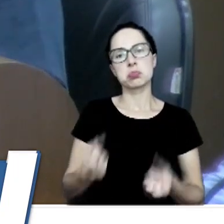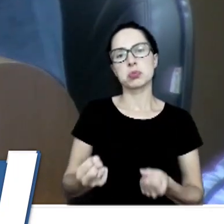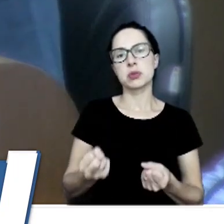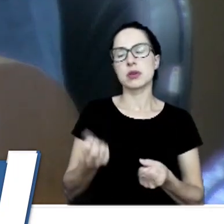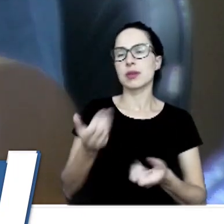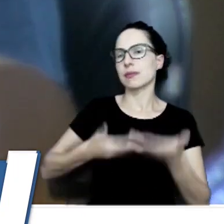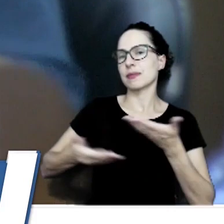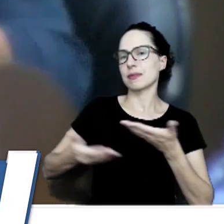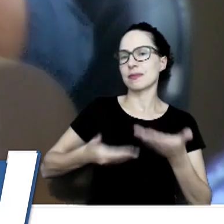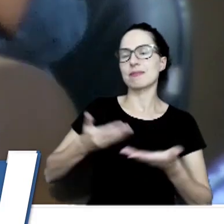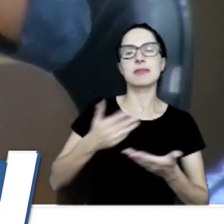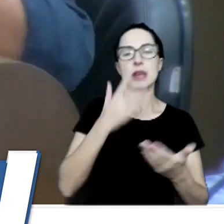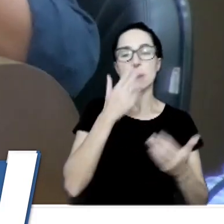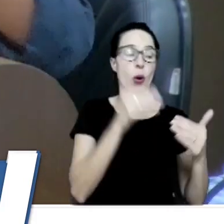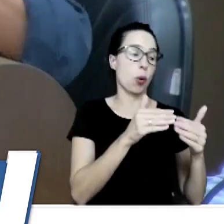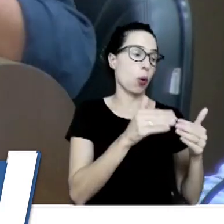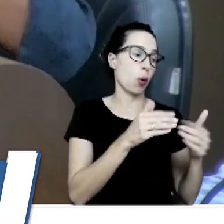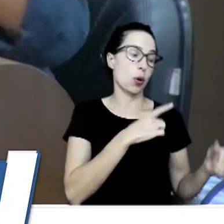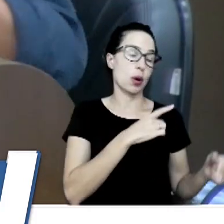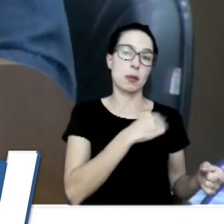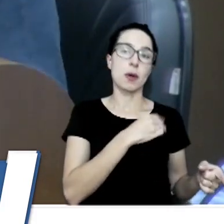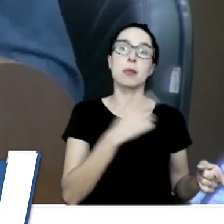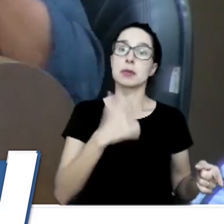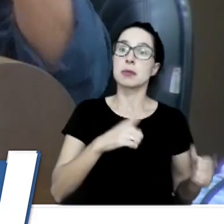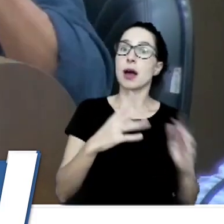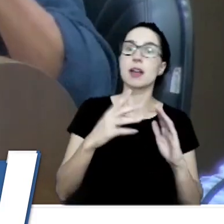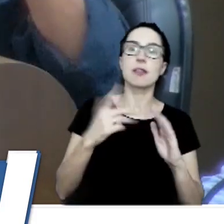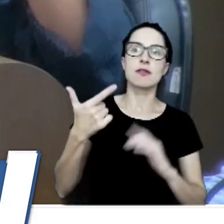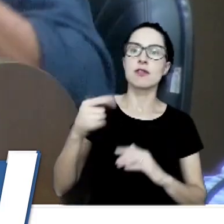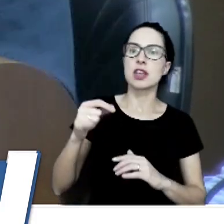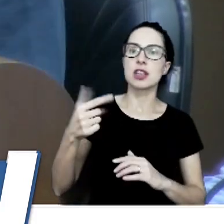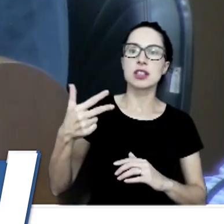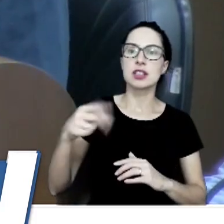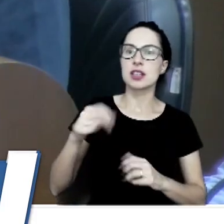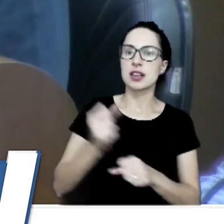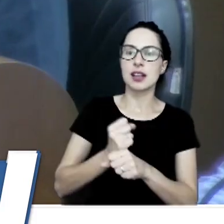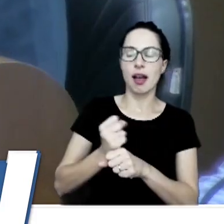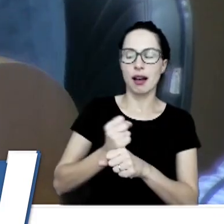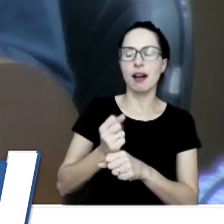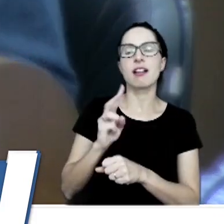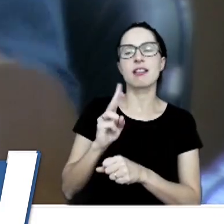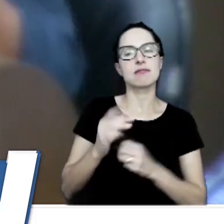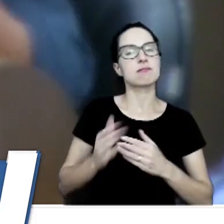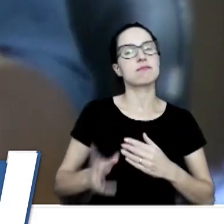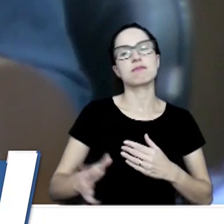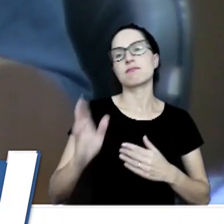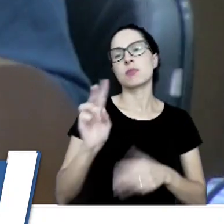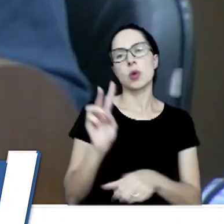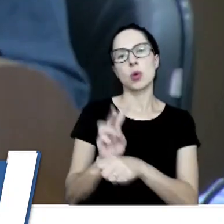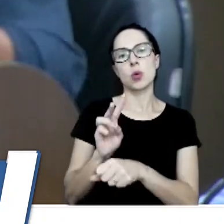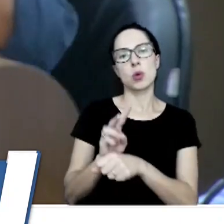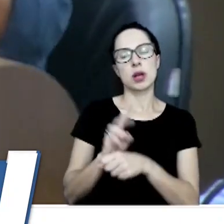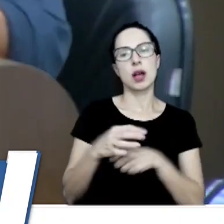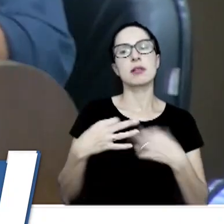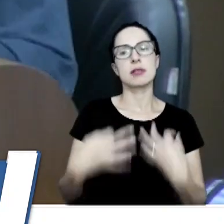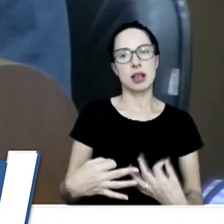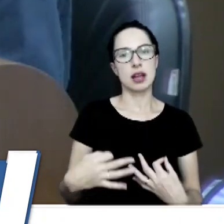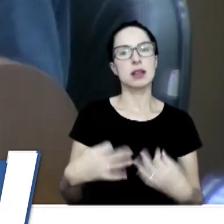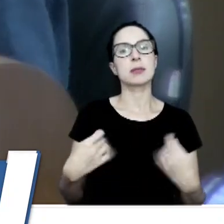infelizmente, estão abandonadas, né? Então, tomara a gente tivesse muitas e